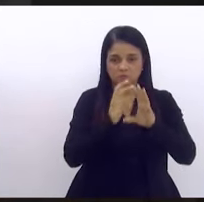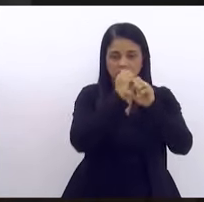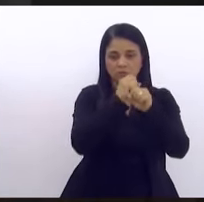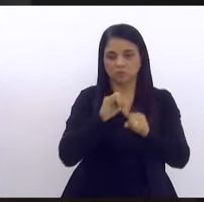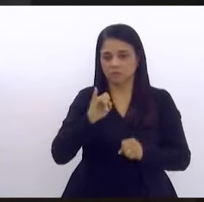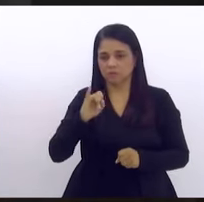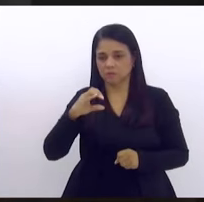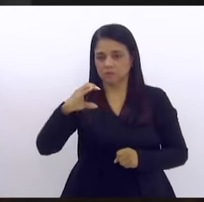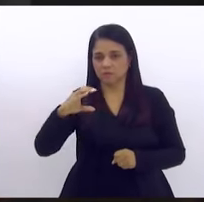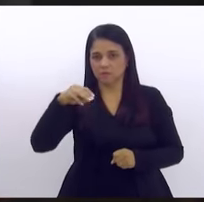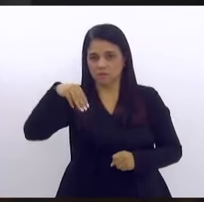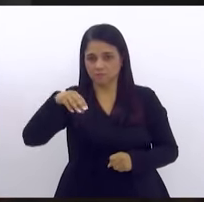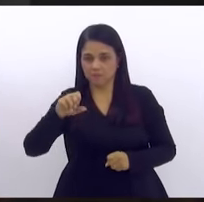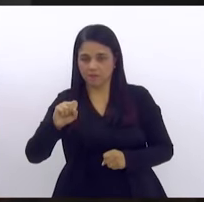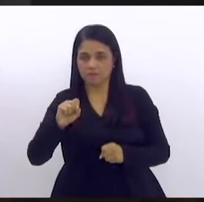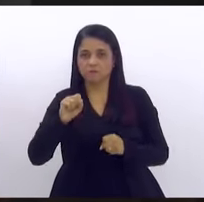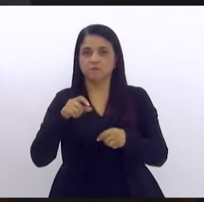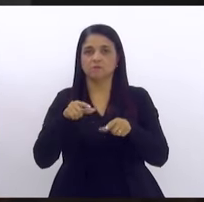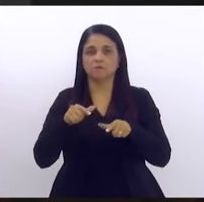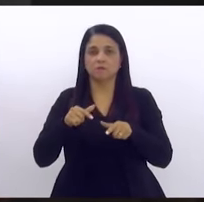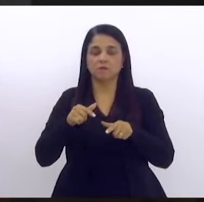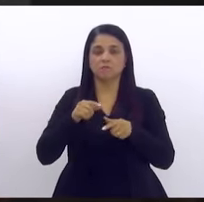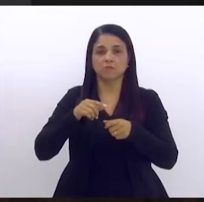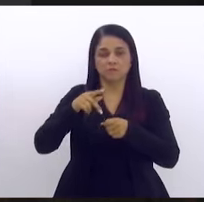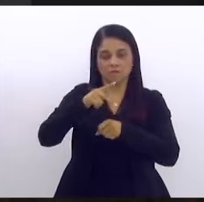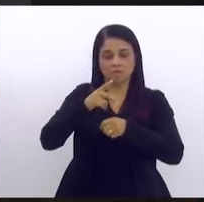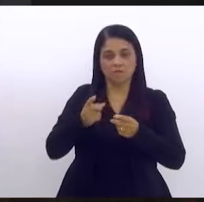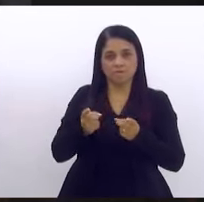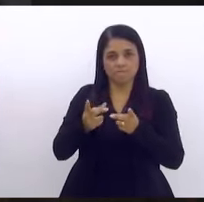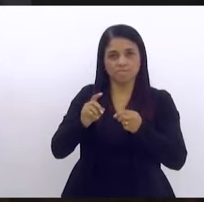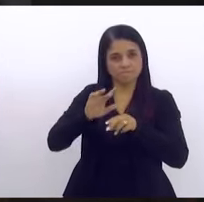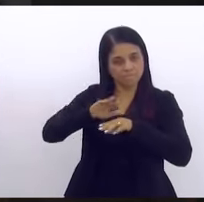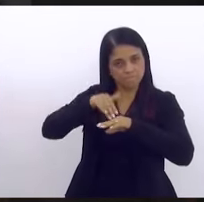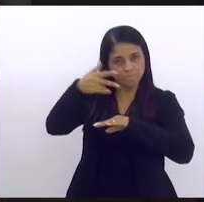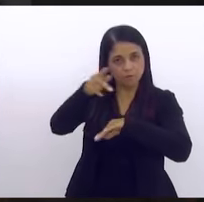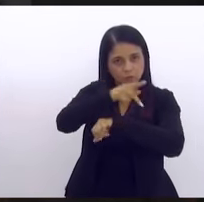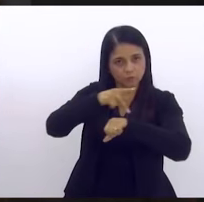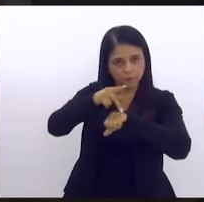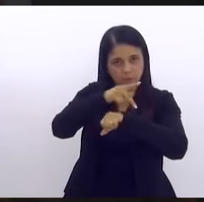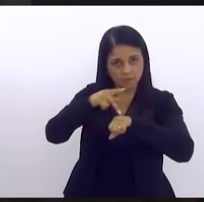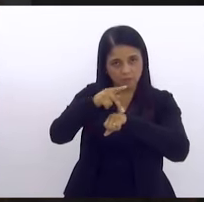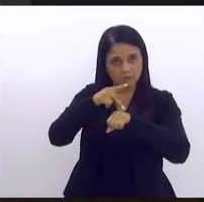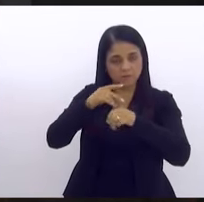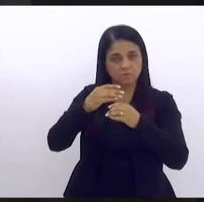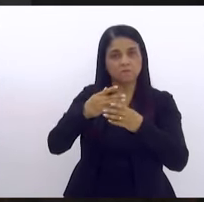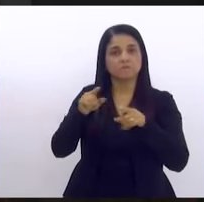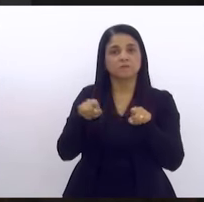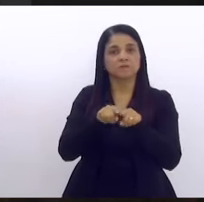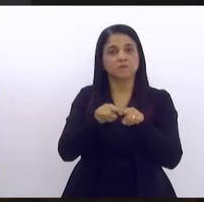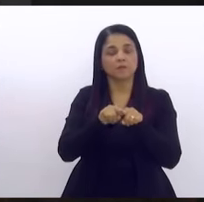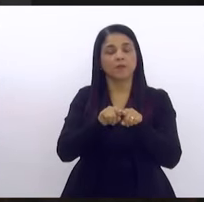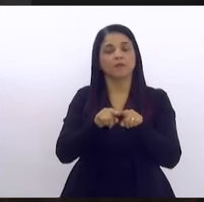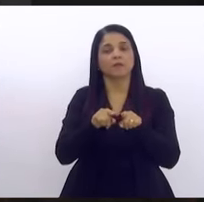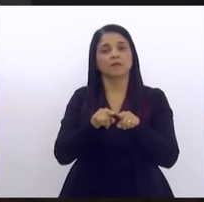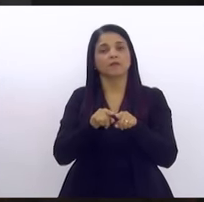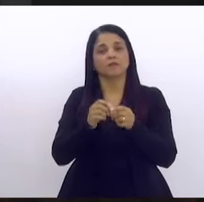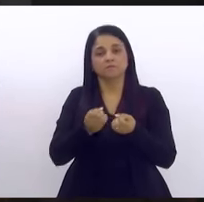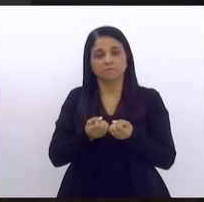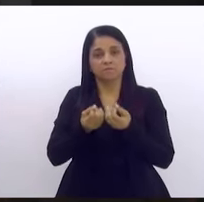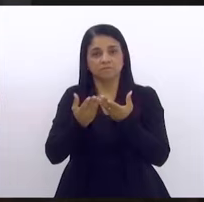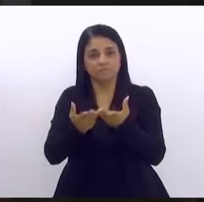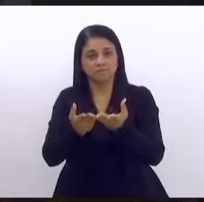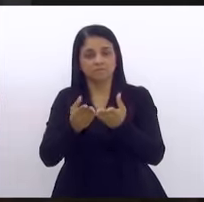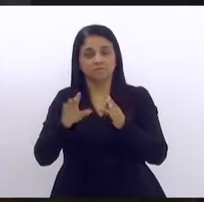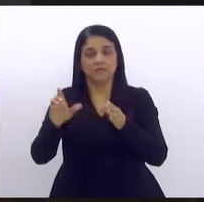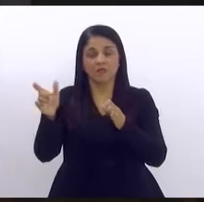ICMS nas operações de importação realizadas por remessas postais ou expressas e concede remissão